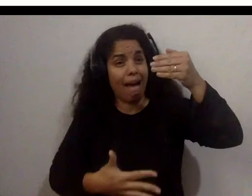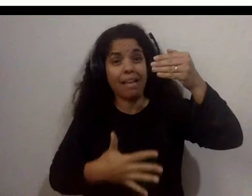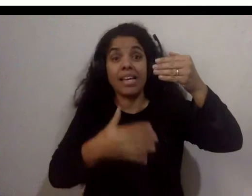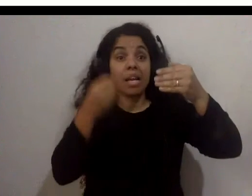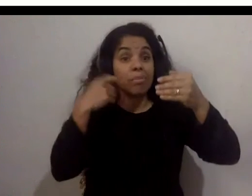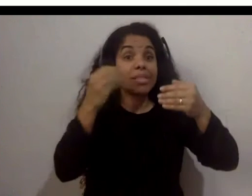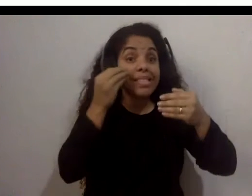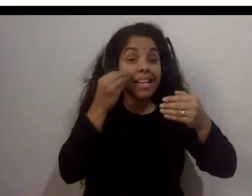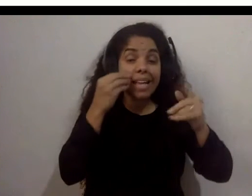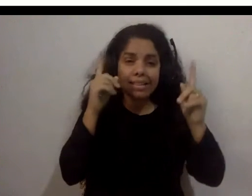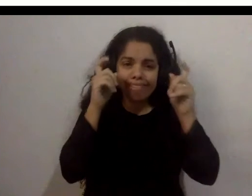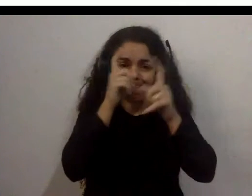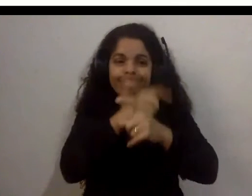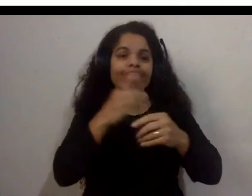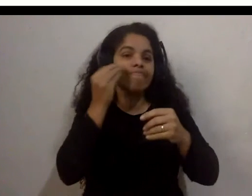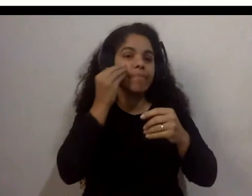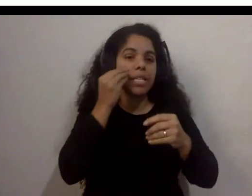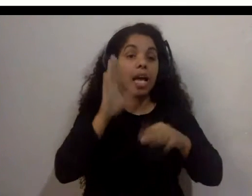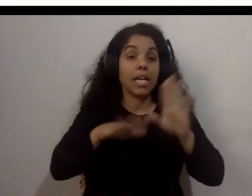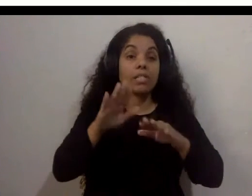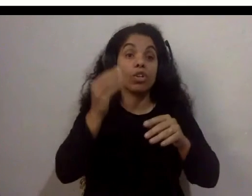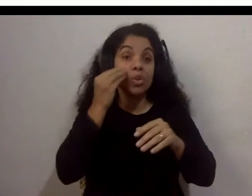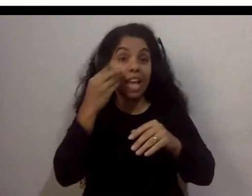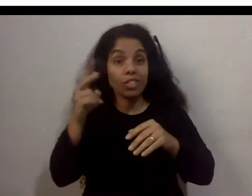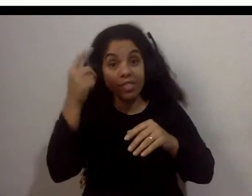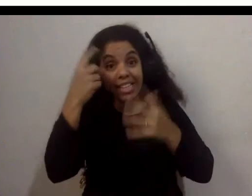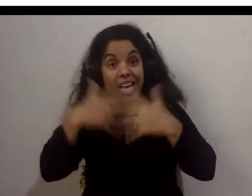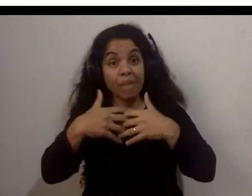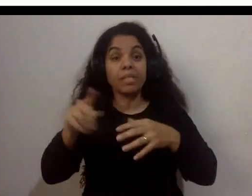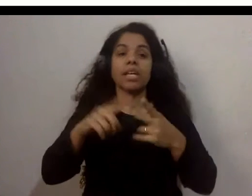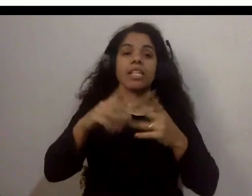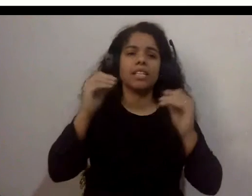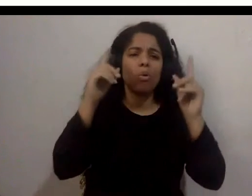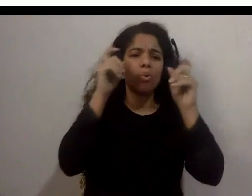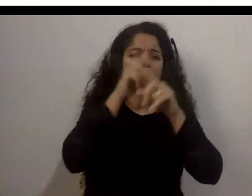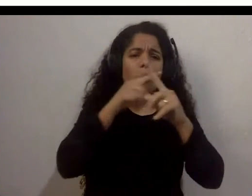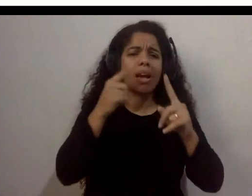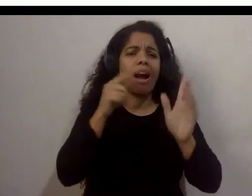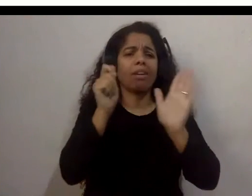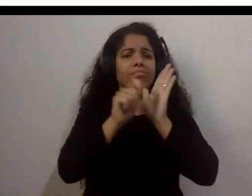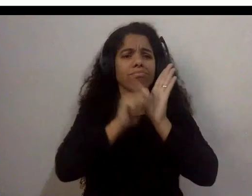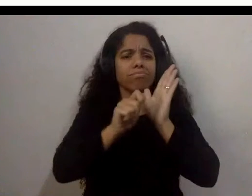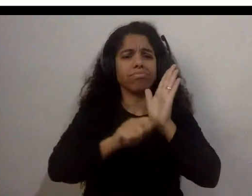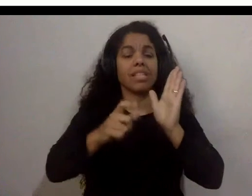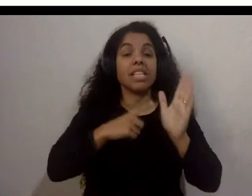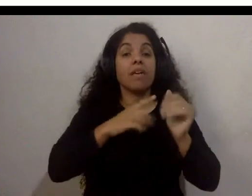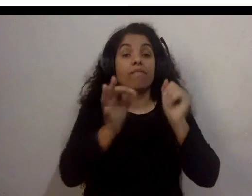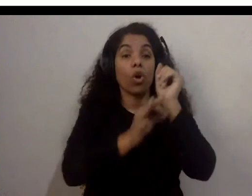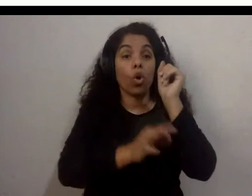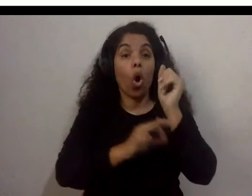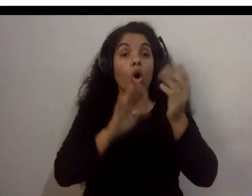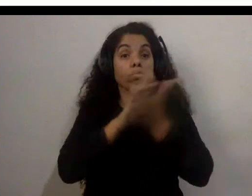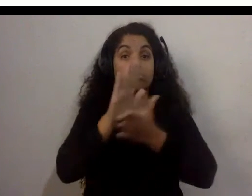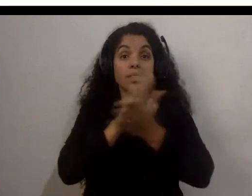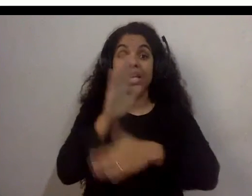está muito complicado testar. Às vezes o teste que você está pensando ele é tão complicado que escrever o código para produção seria